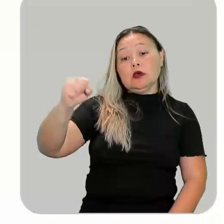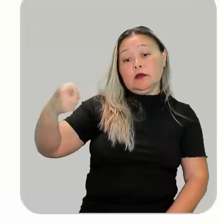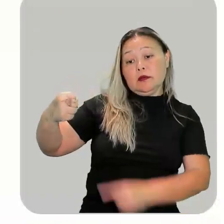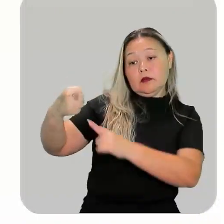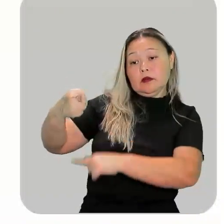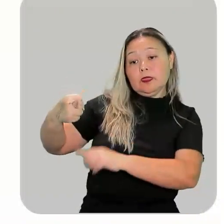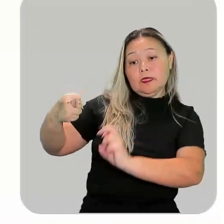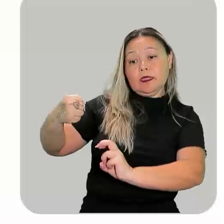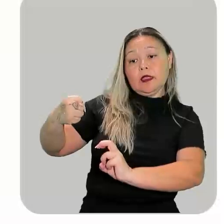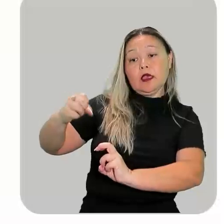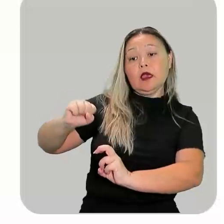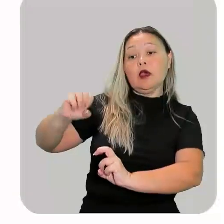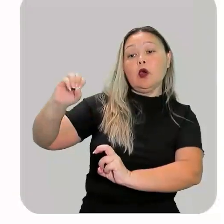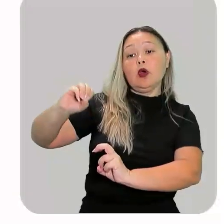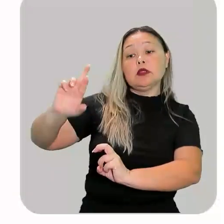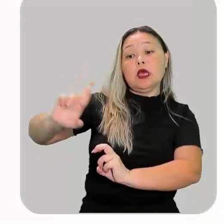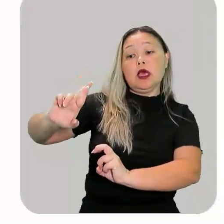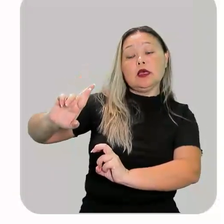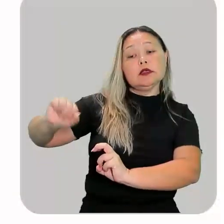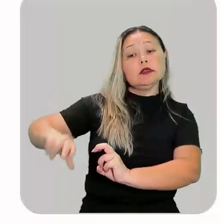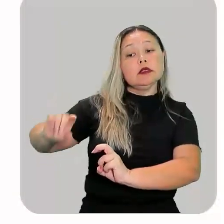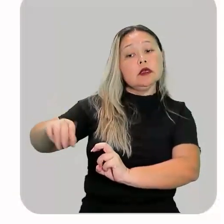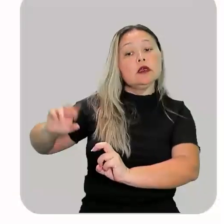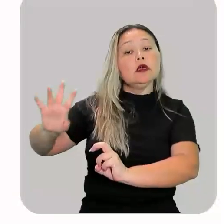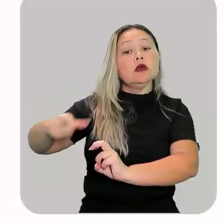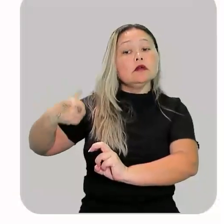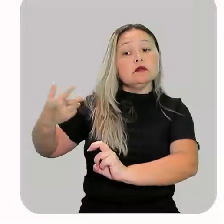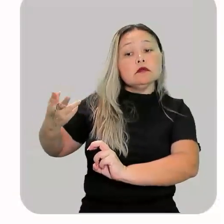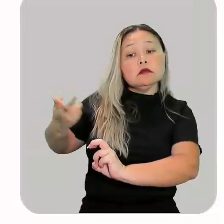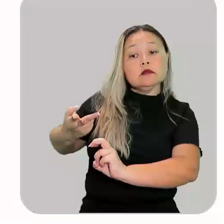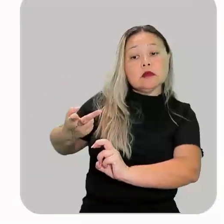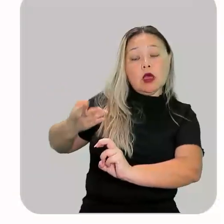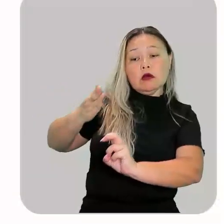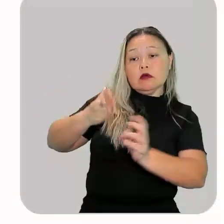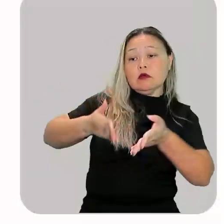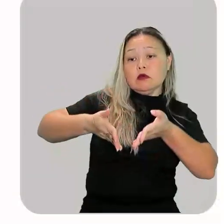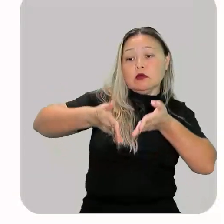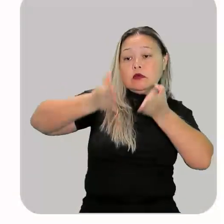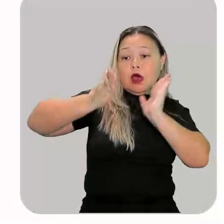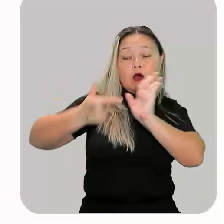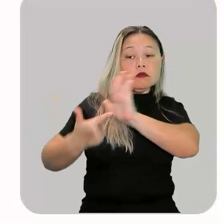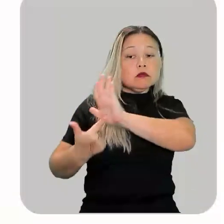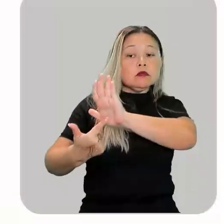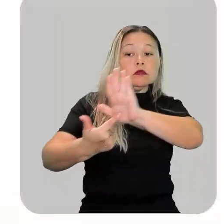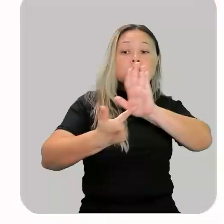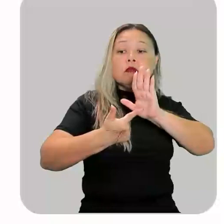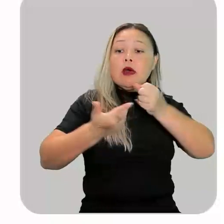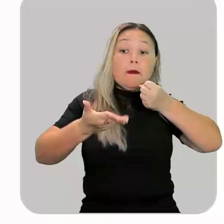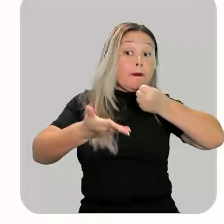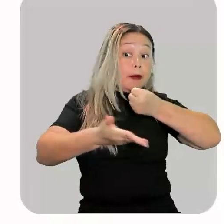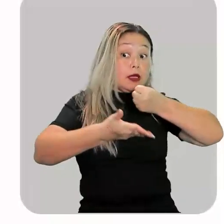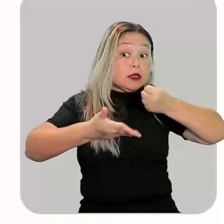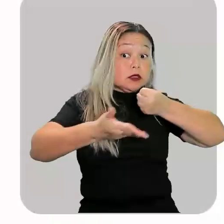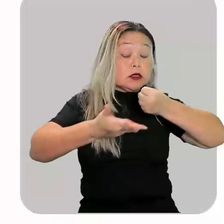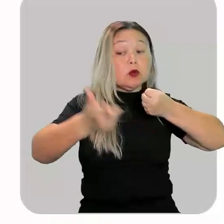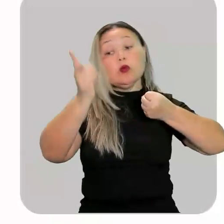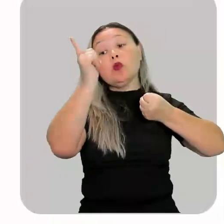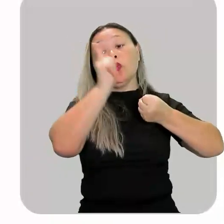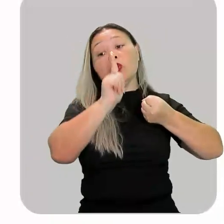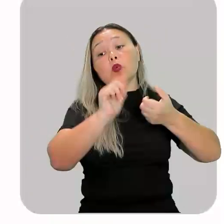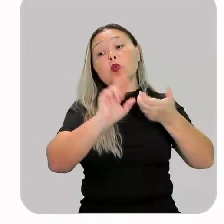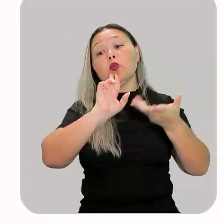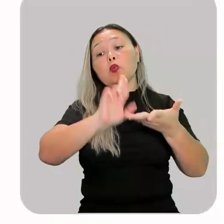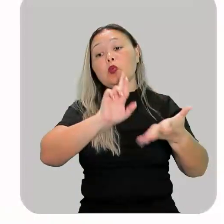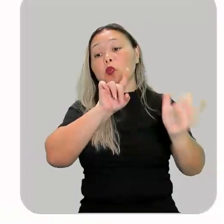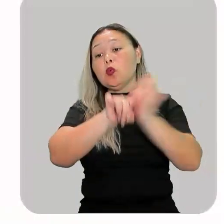perfume 5, R$80. R$80, tá? Então esse gráfico é o suporte, né? Vai te dar embasamento para você conseguir resolver